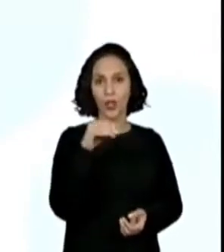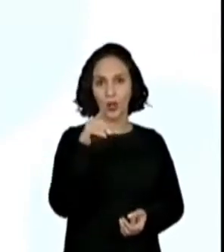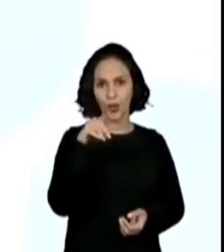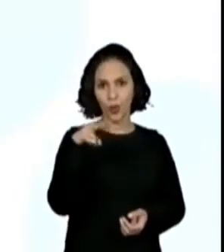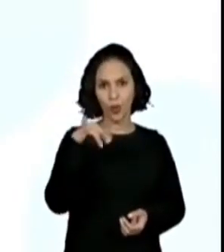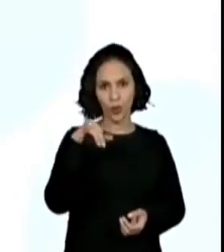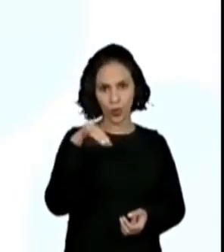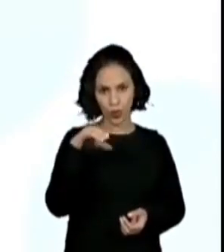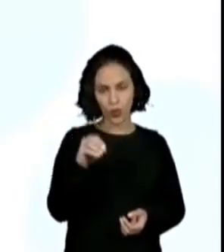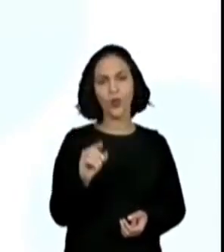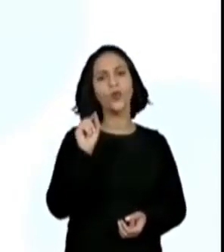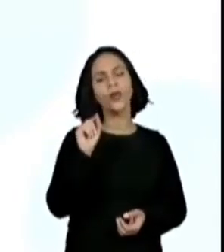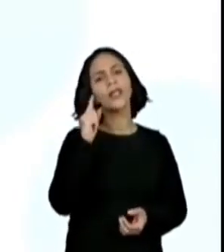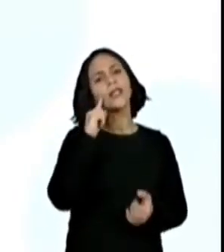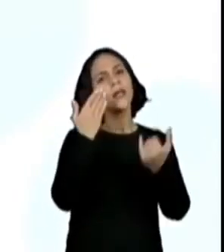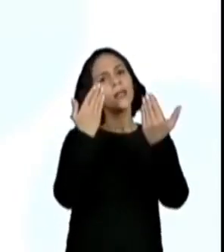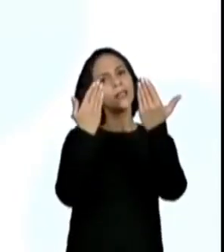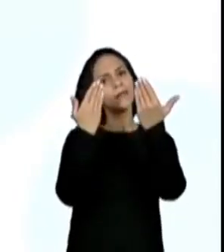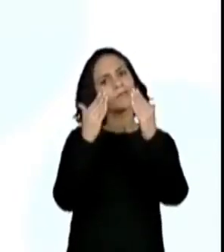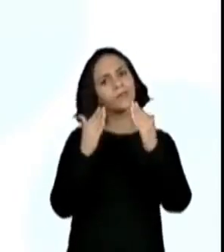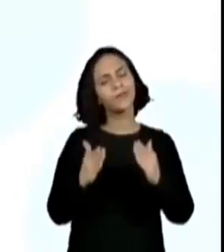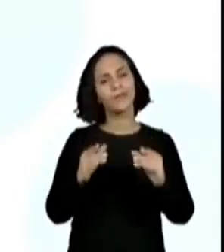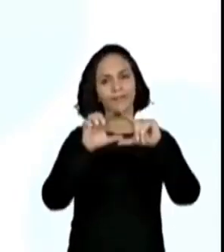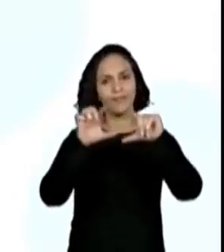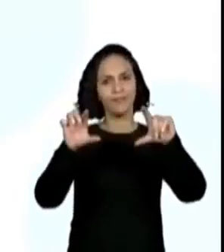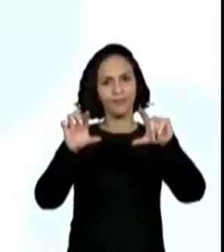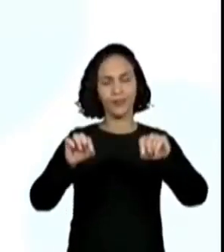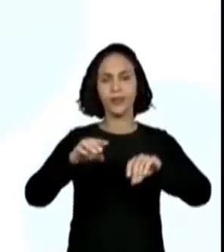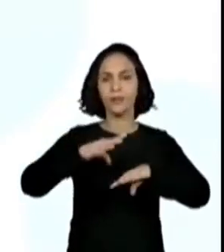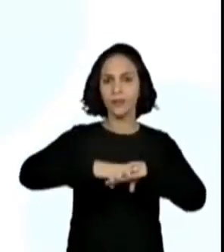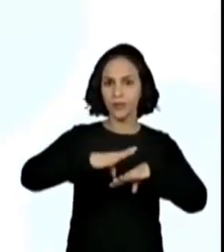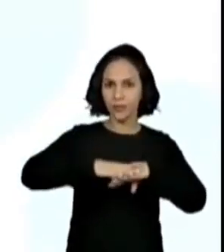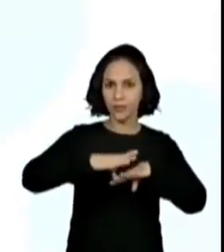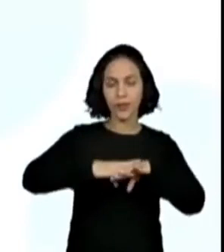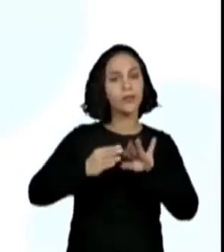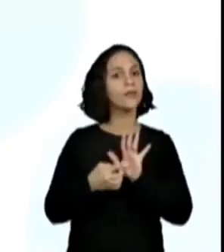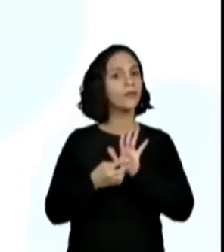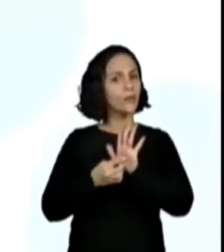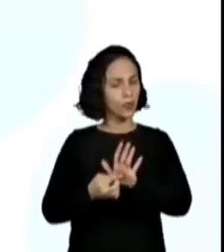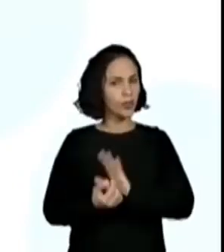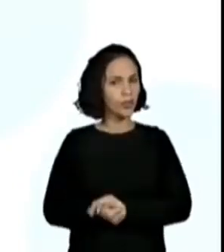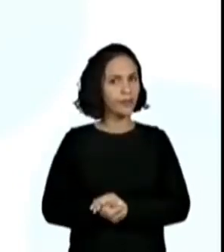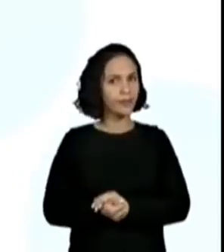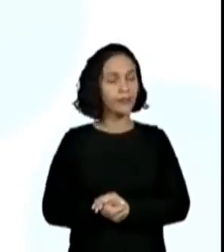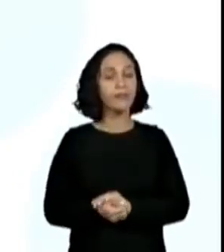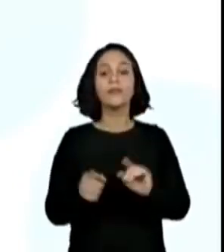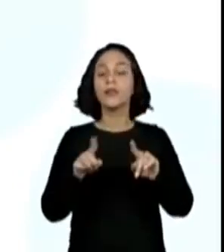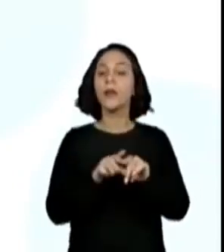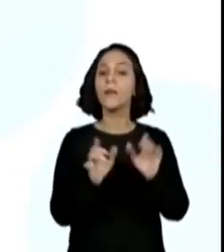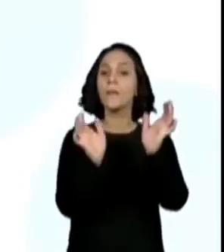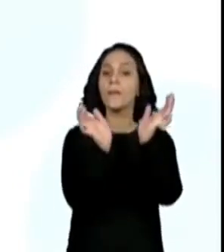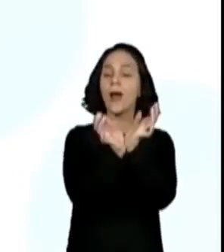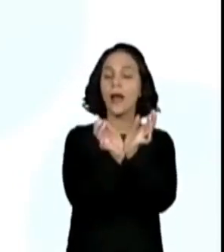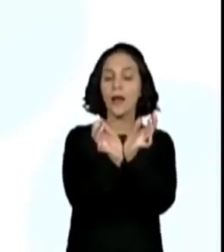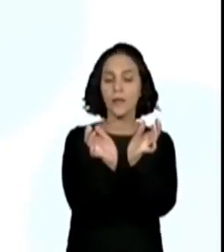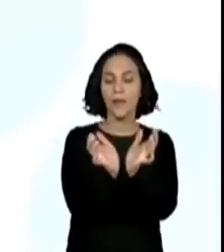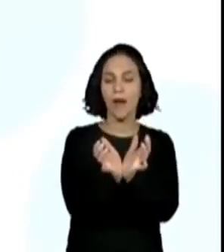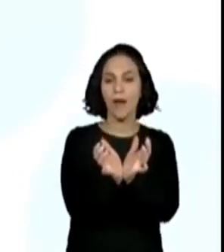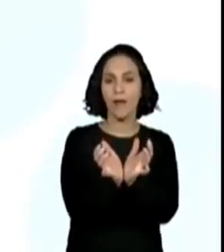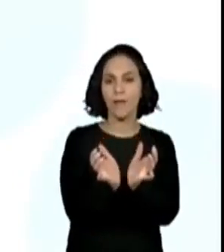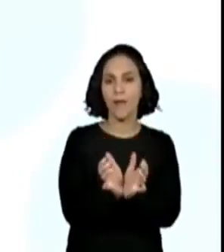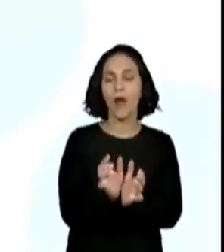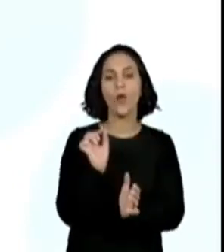elas analisassem as centenas matemáticas apresentadas a seguir e as classificassem